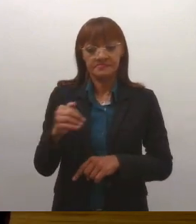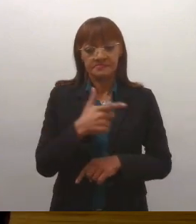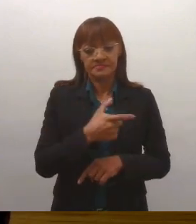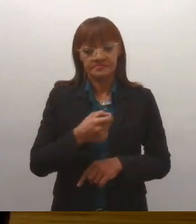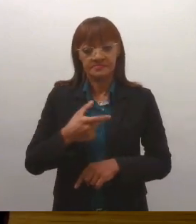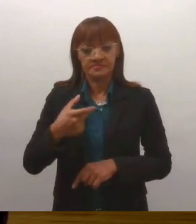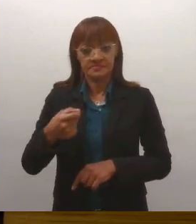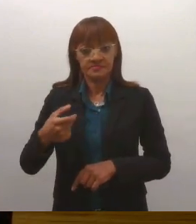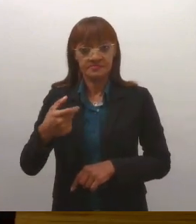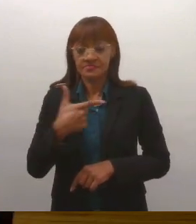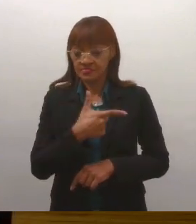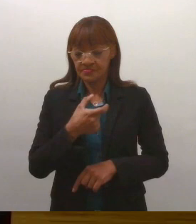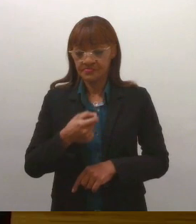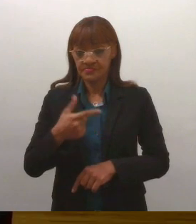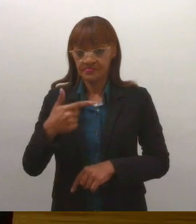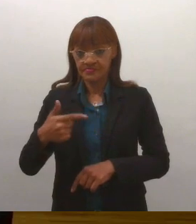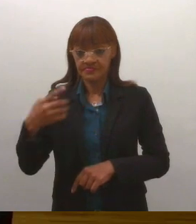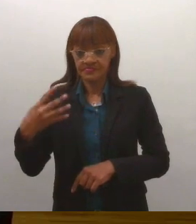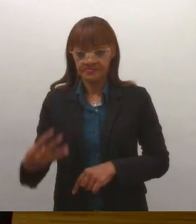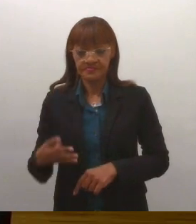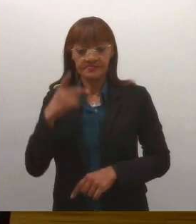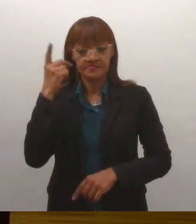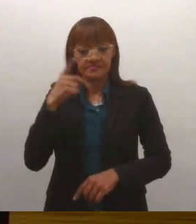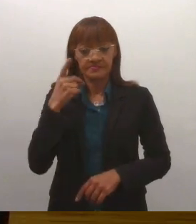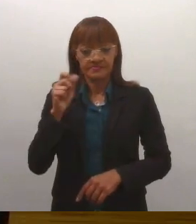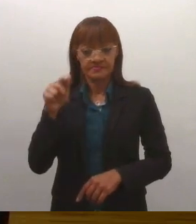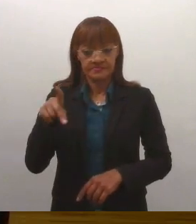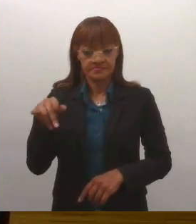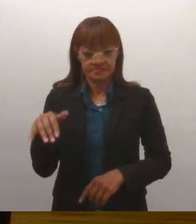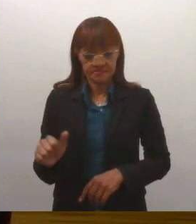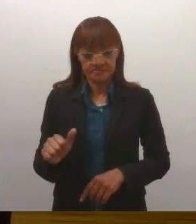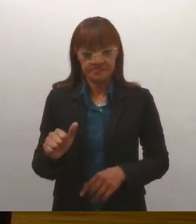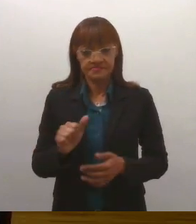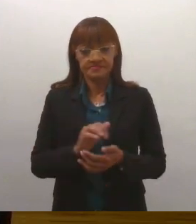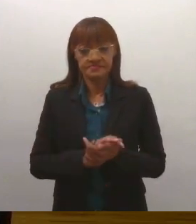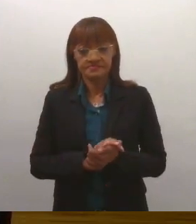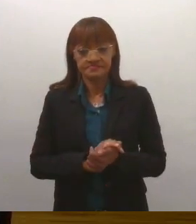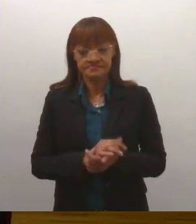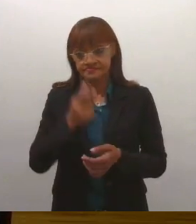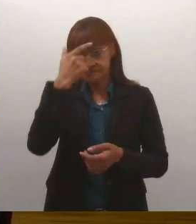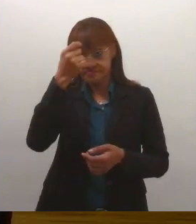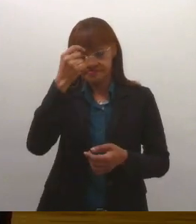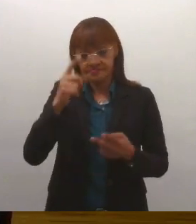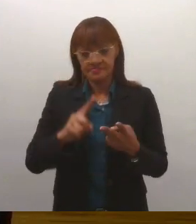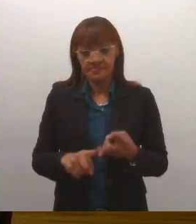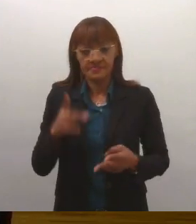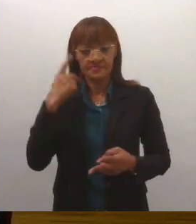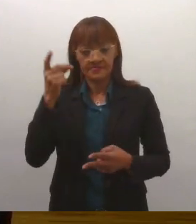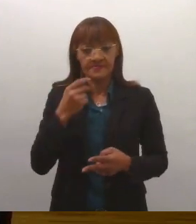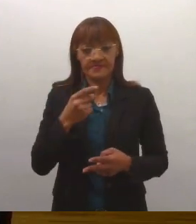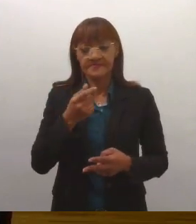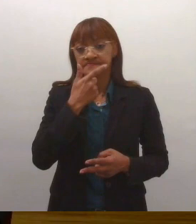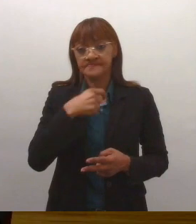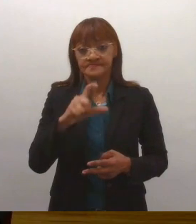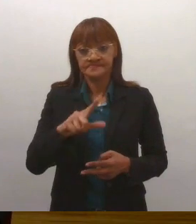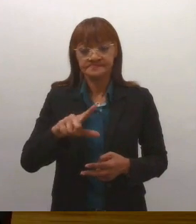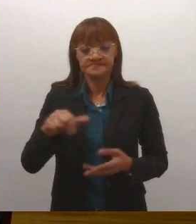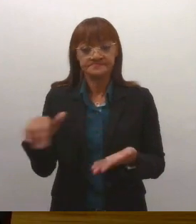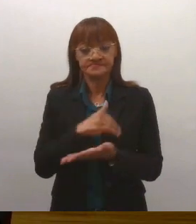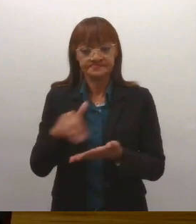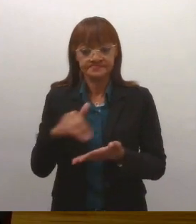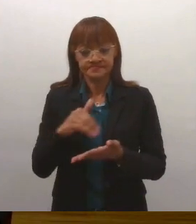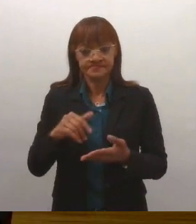presidente, grão-mestre da Ordem. Deputado Luciano Bispo, primeiro secretário, chanceler da Ordem. Deputado Marcelo Sobral,